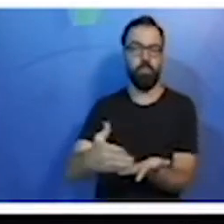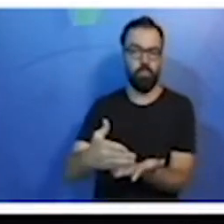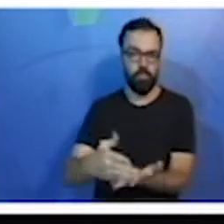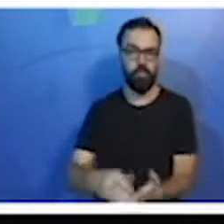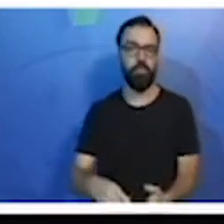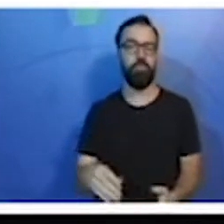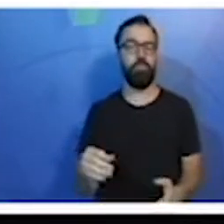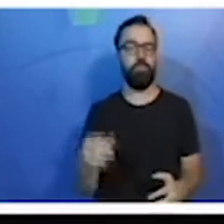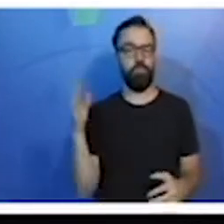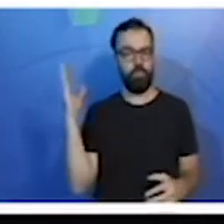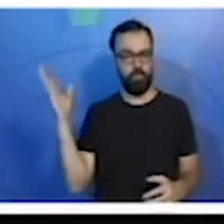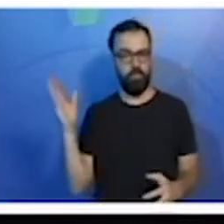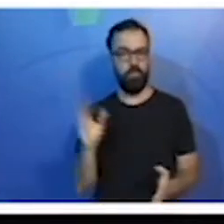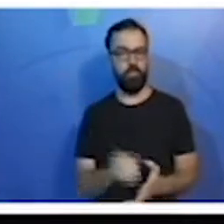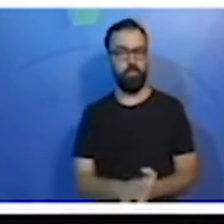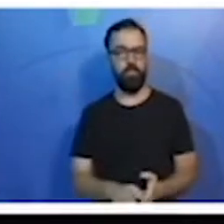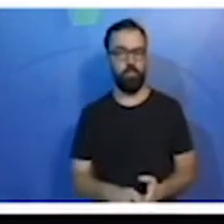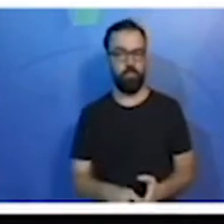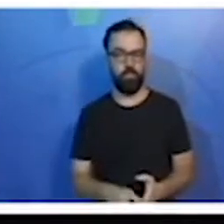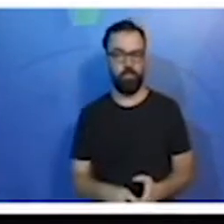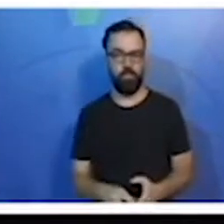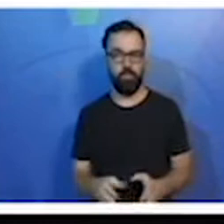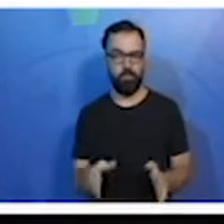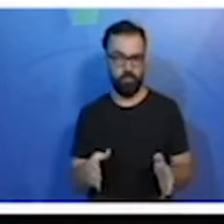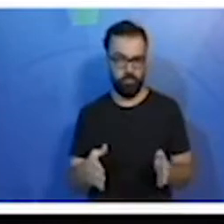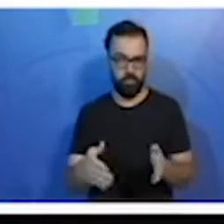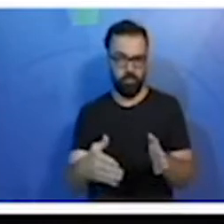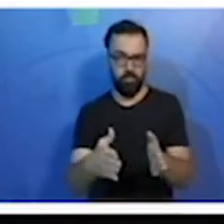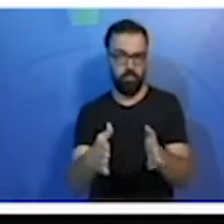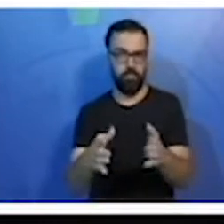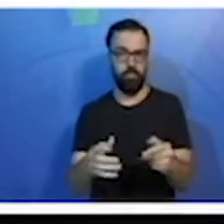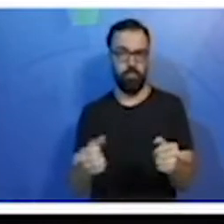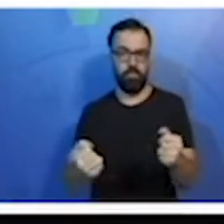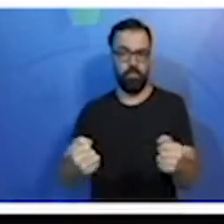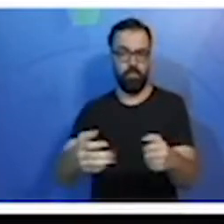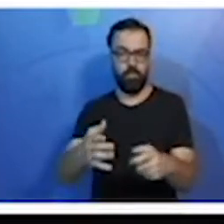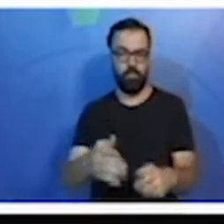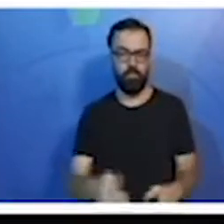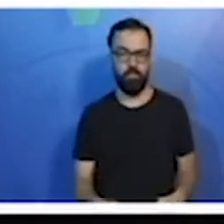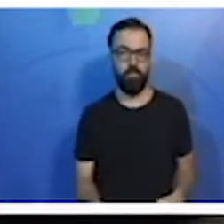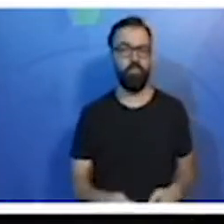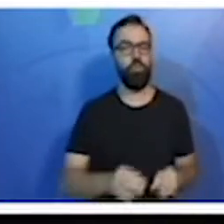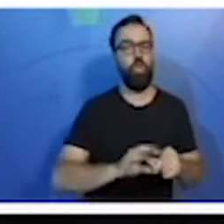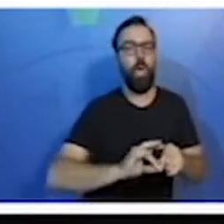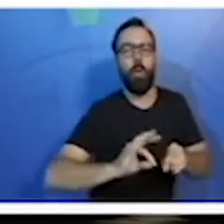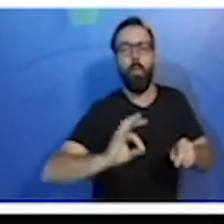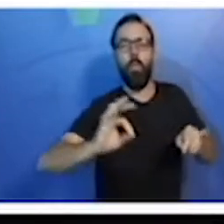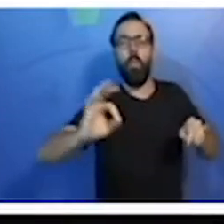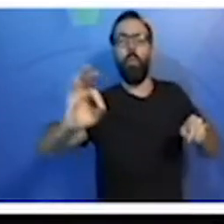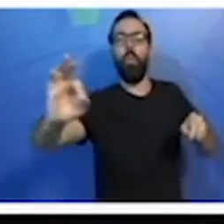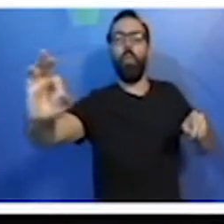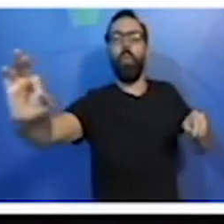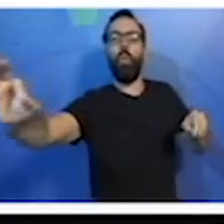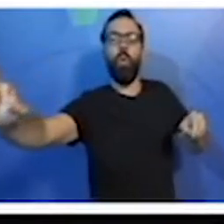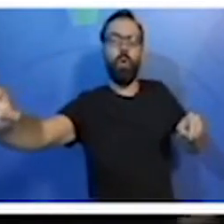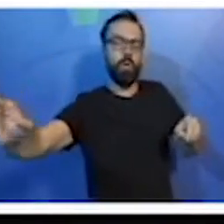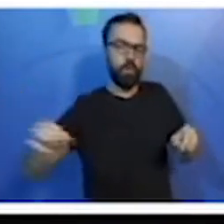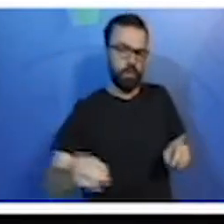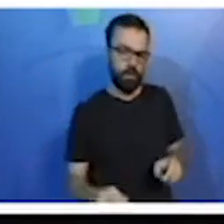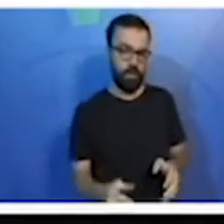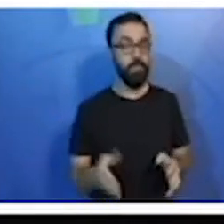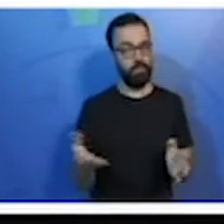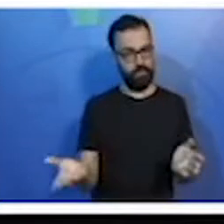ciclismo de estrada Então como o próprio nome diz o ciclismo de estrada ele compõe provas longas e ela com